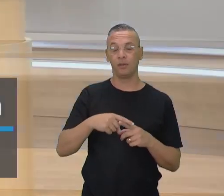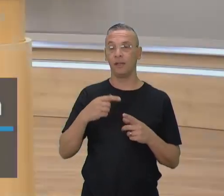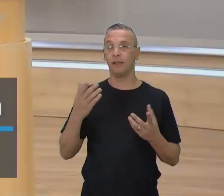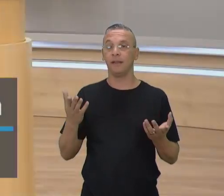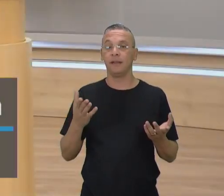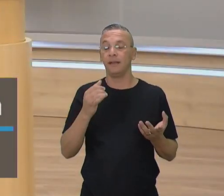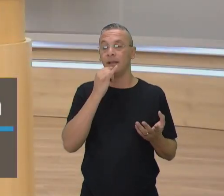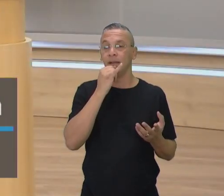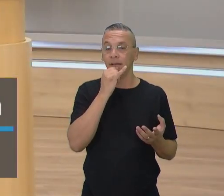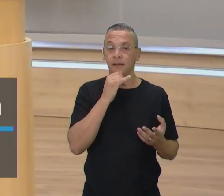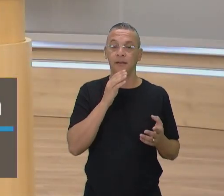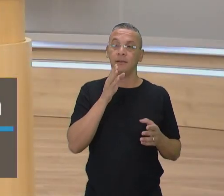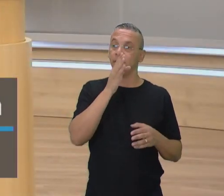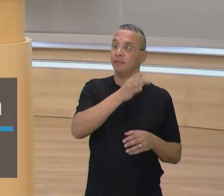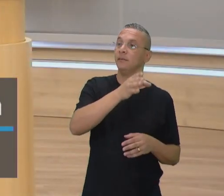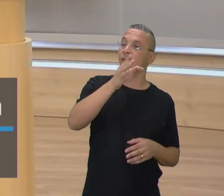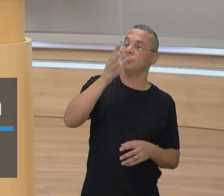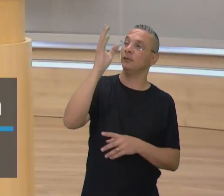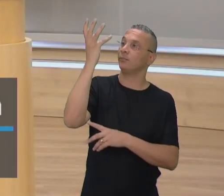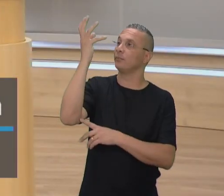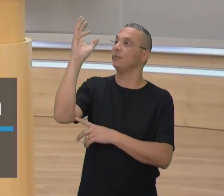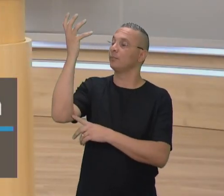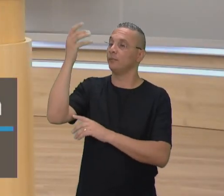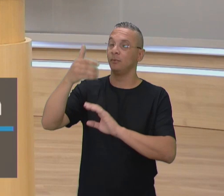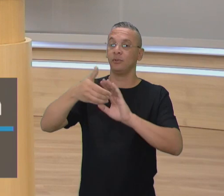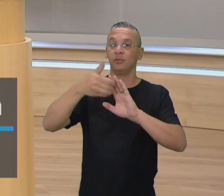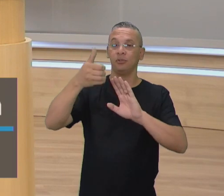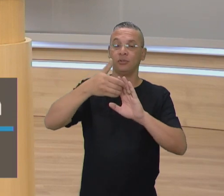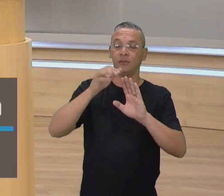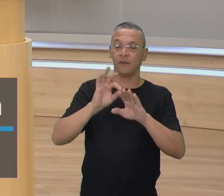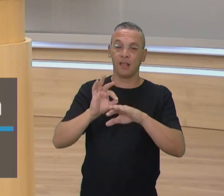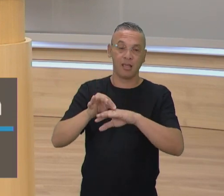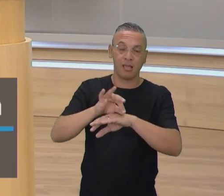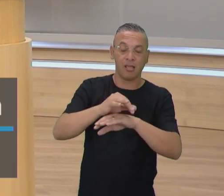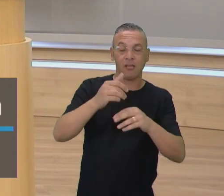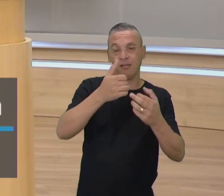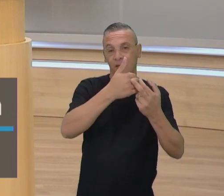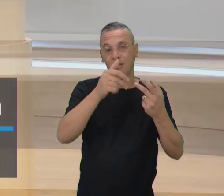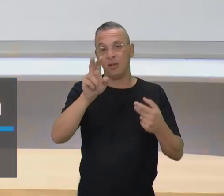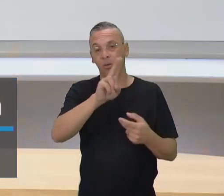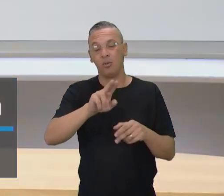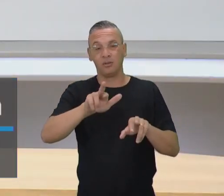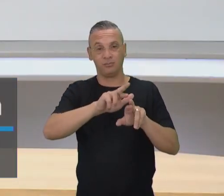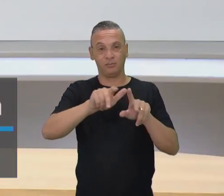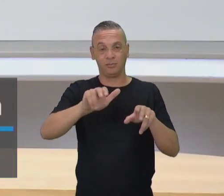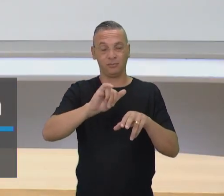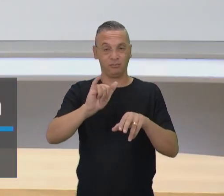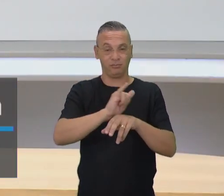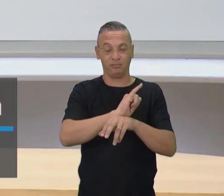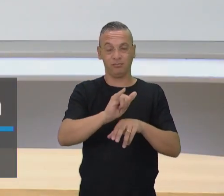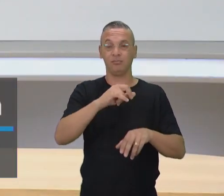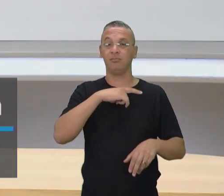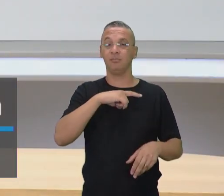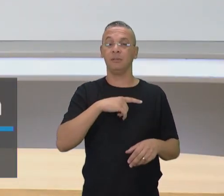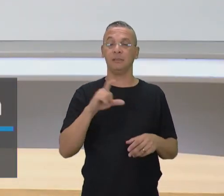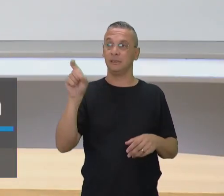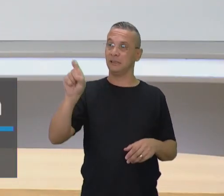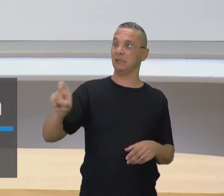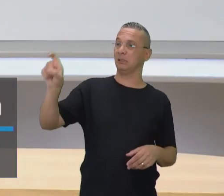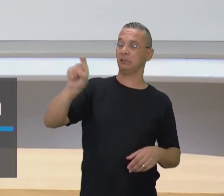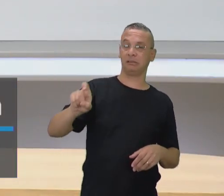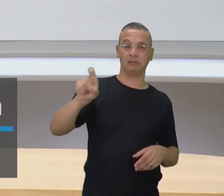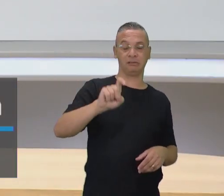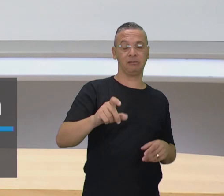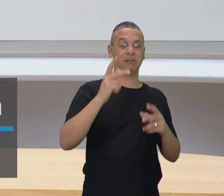de pé em pé de planta, tentando tirar o bichinho ou usar outro tipo de repelente que